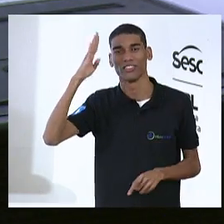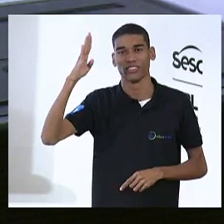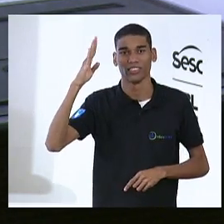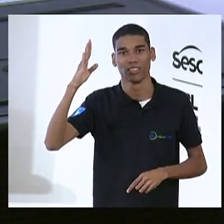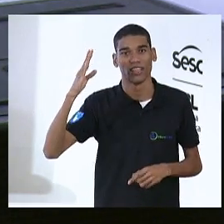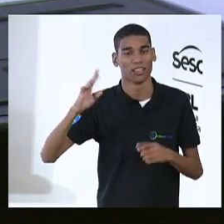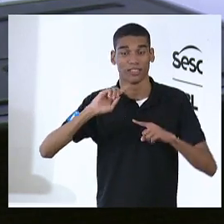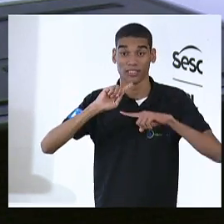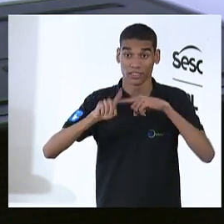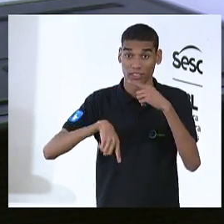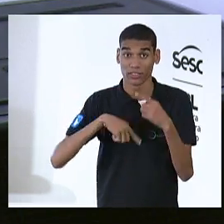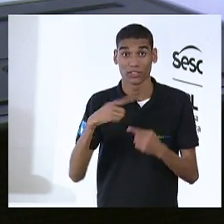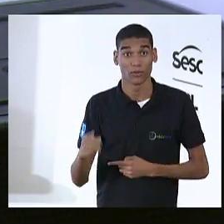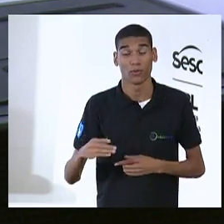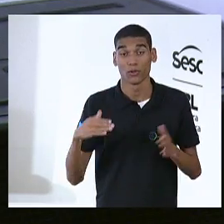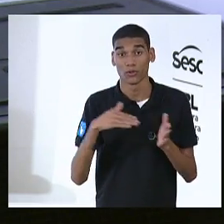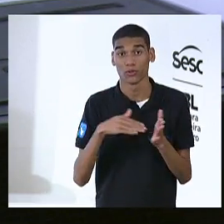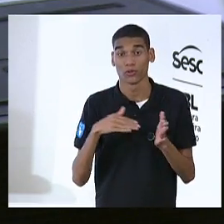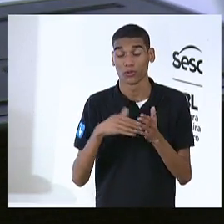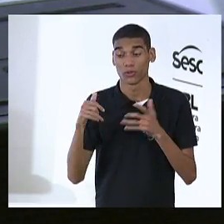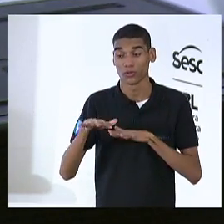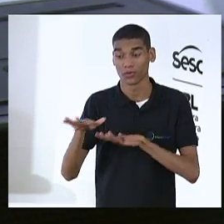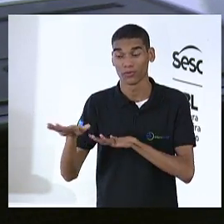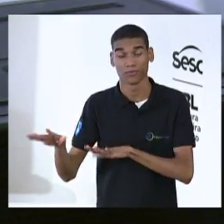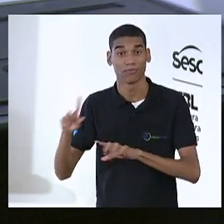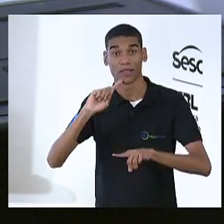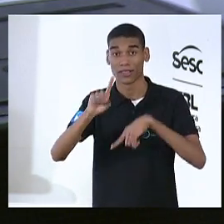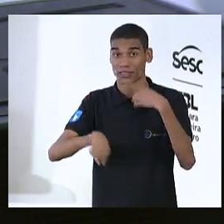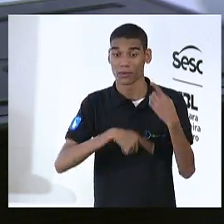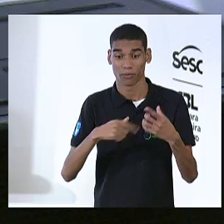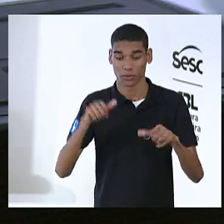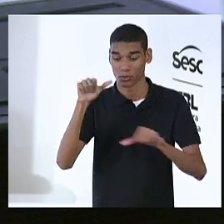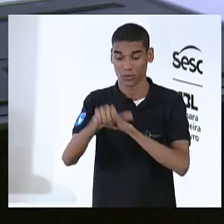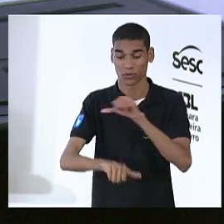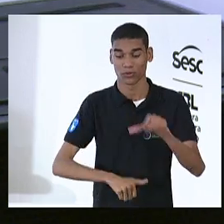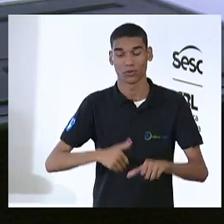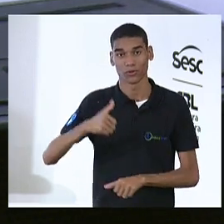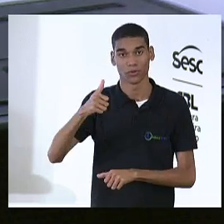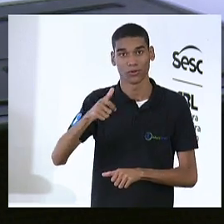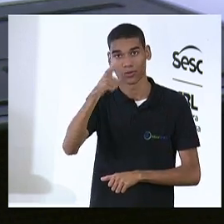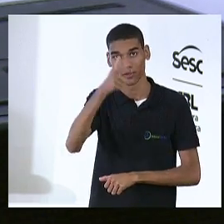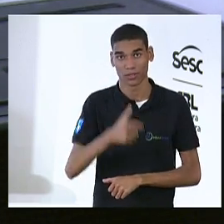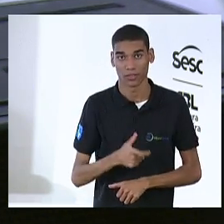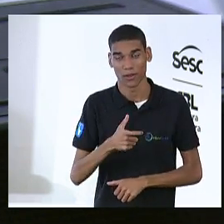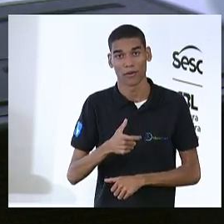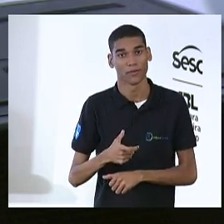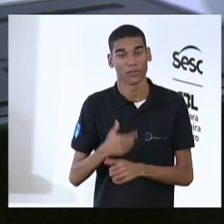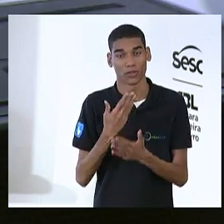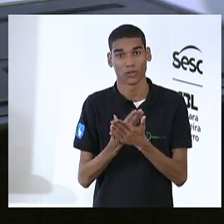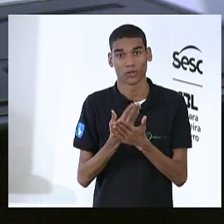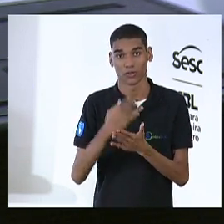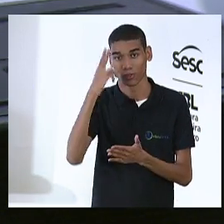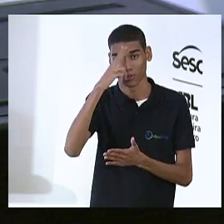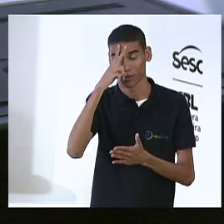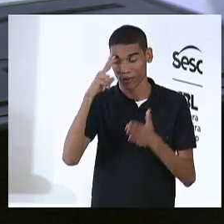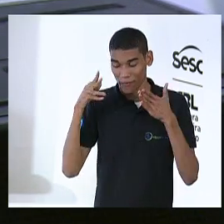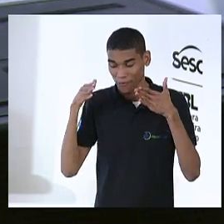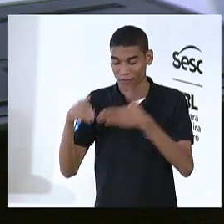último movimento, mas, ao mesmo tempo, me tornei depois historiador, né, da ditadura, do regime, né? Então,